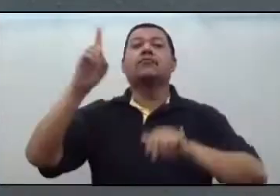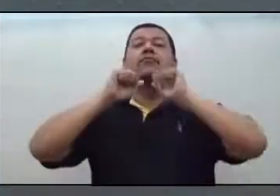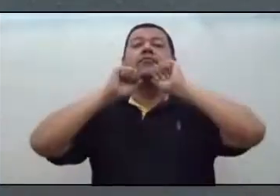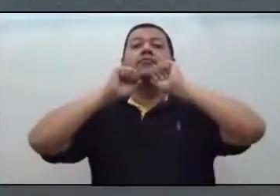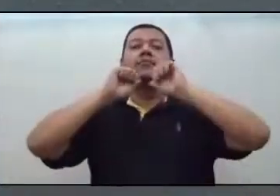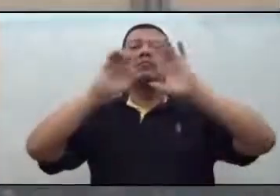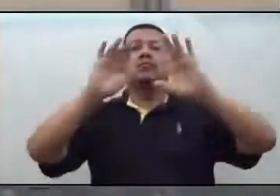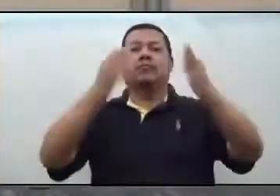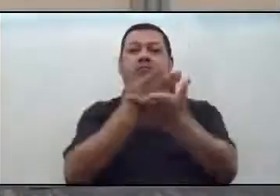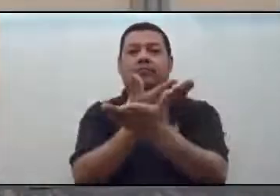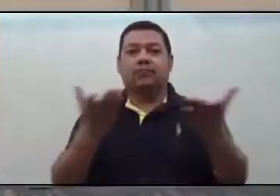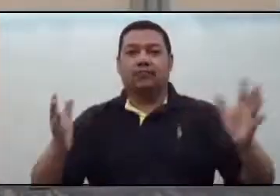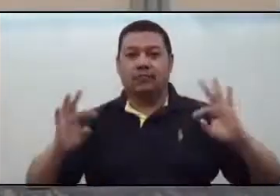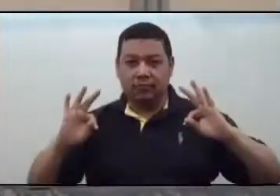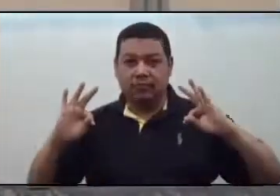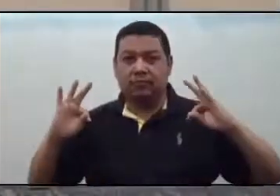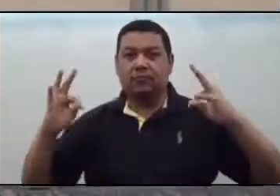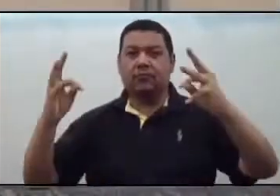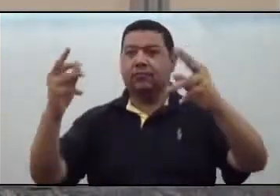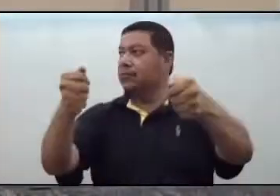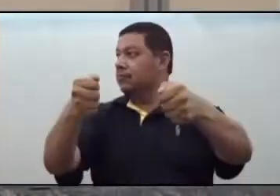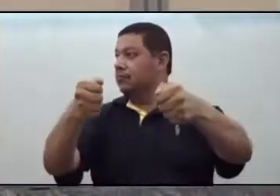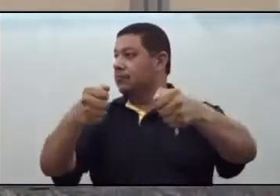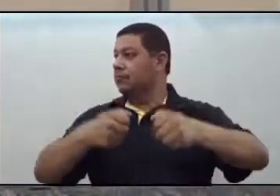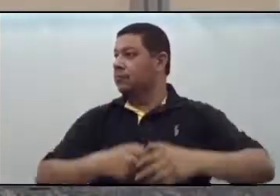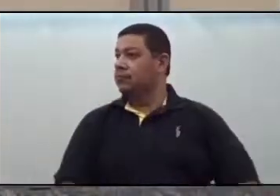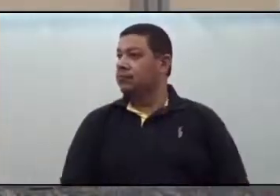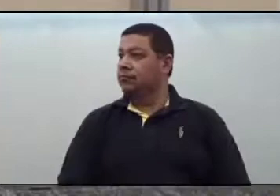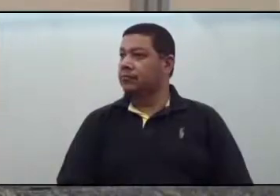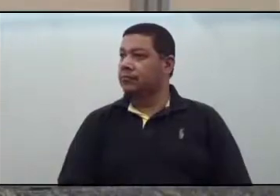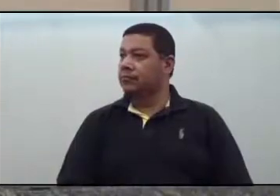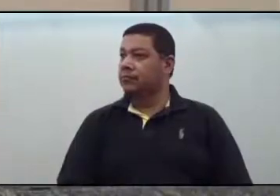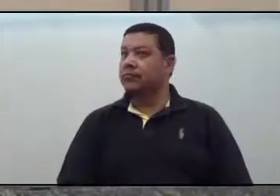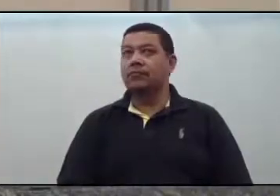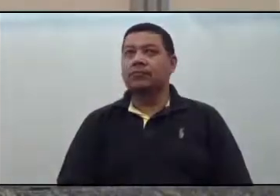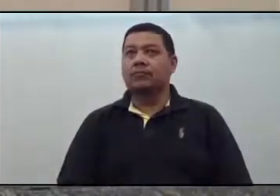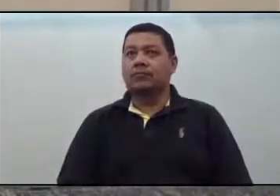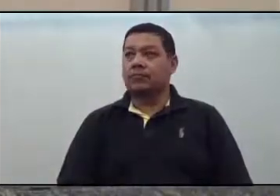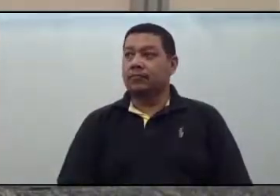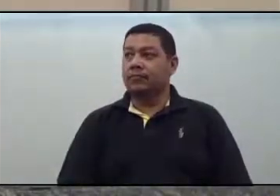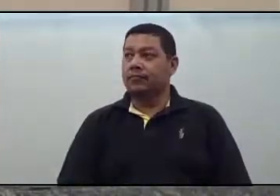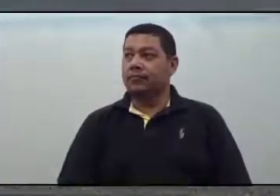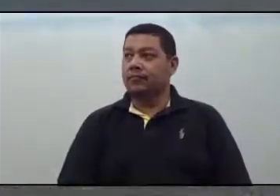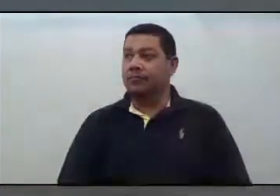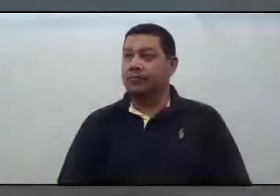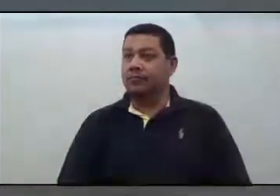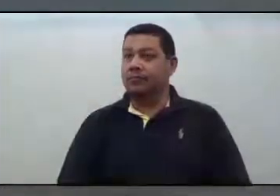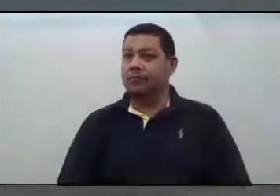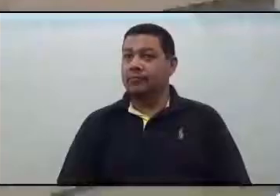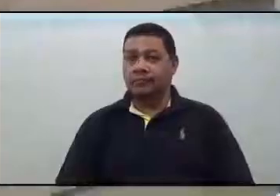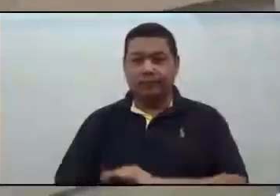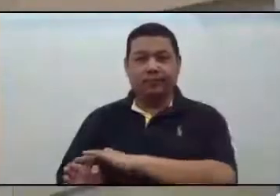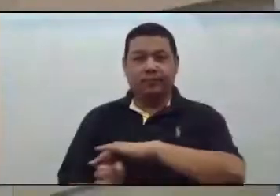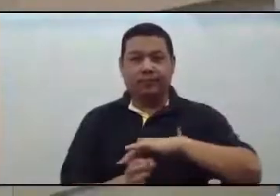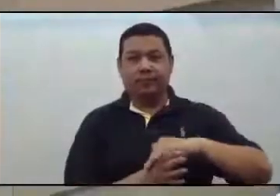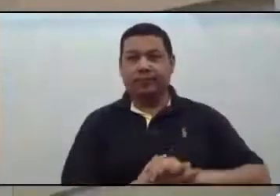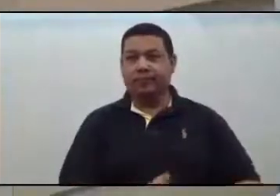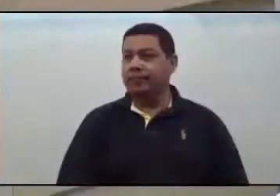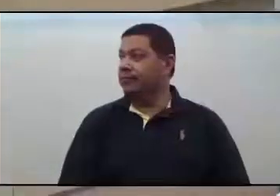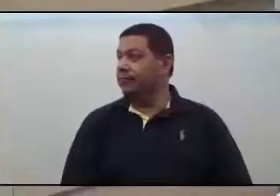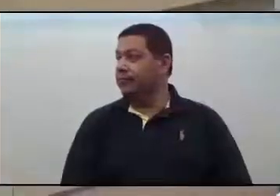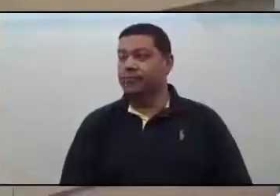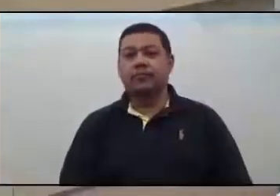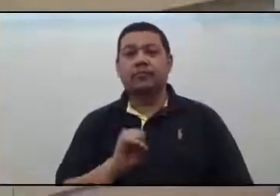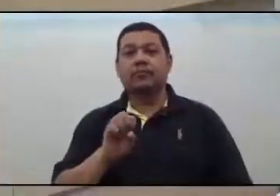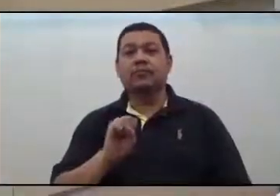todos. Vereador Meduim, o senhor me concede os segundinhos da palavra? Sim, vereador. Só para